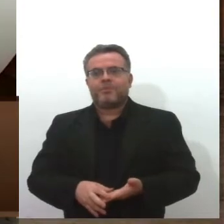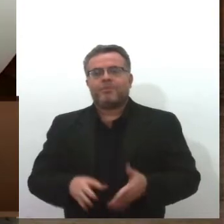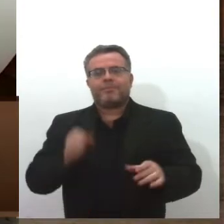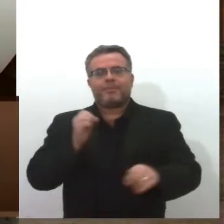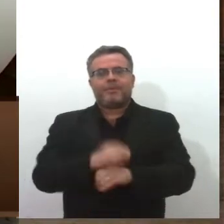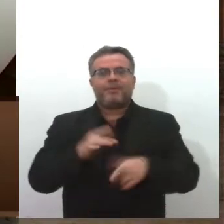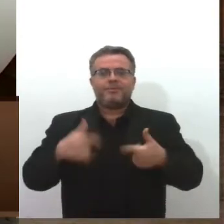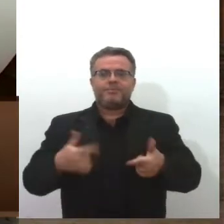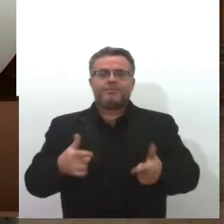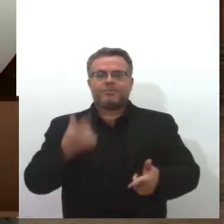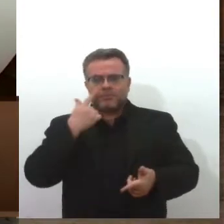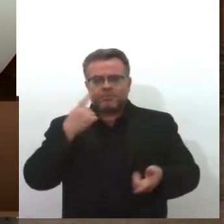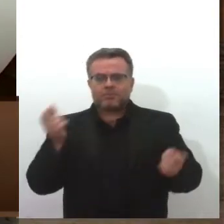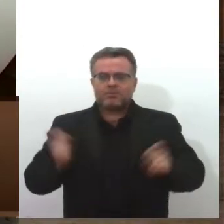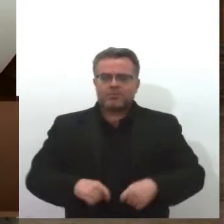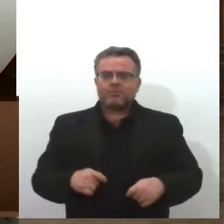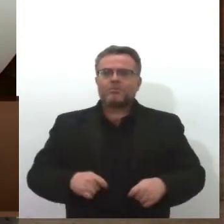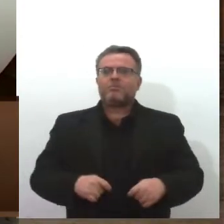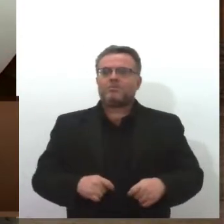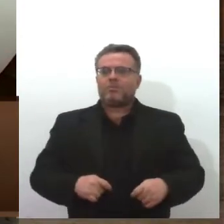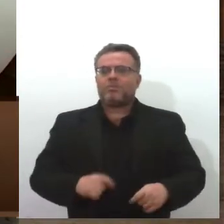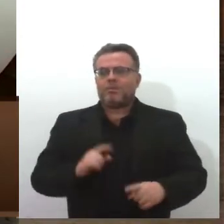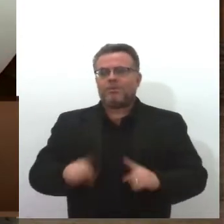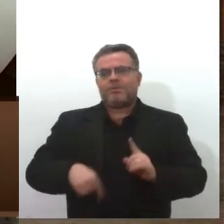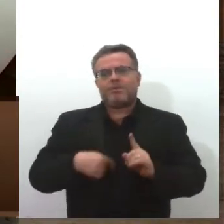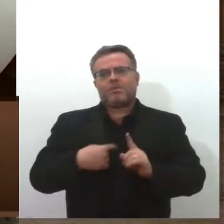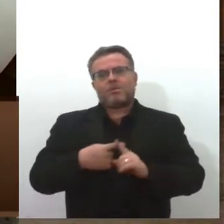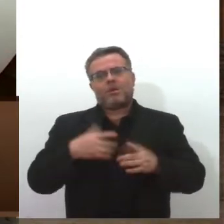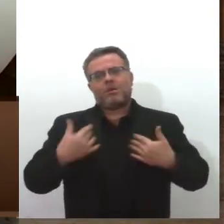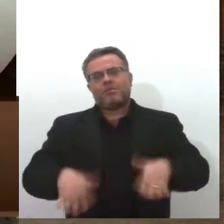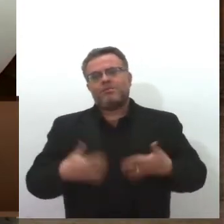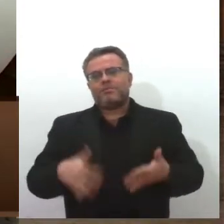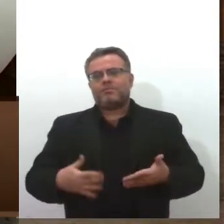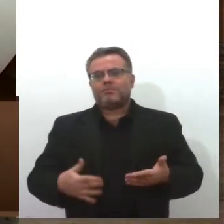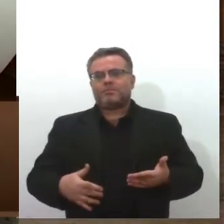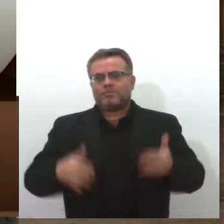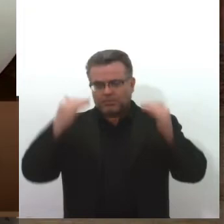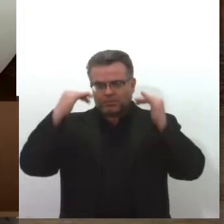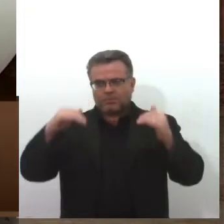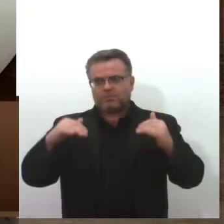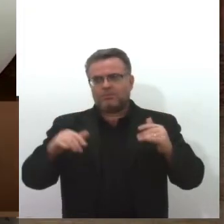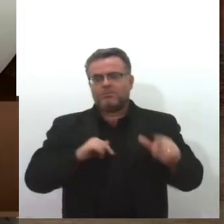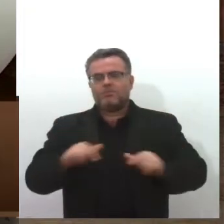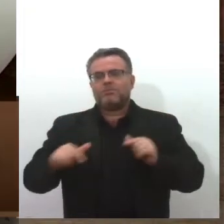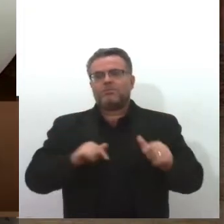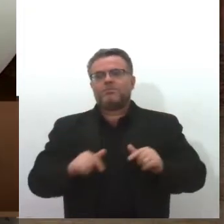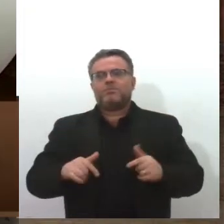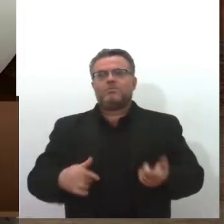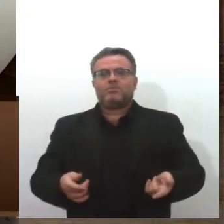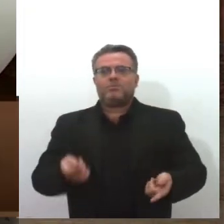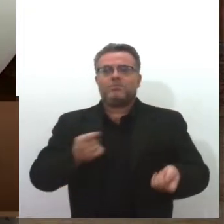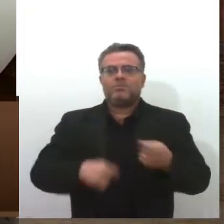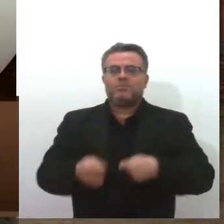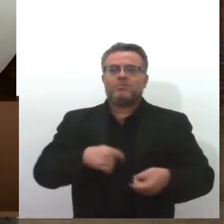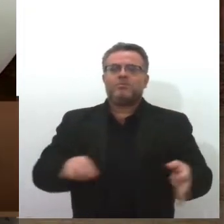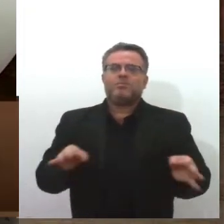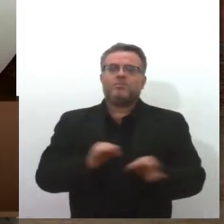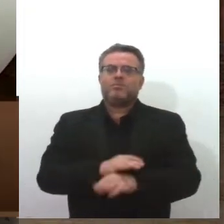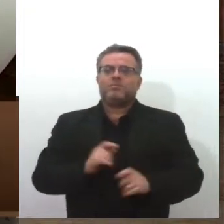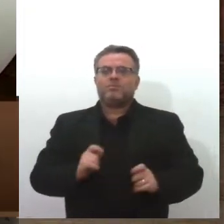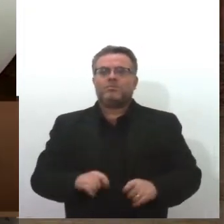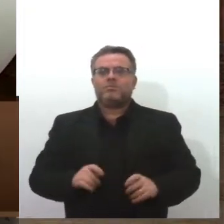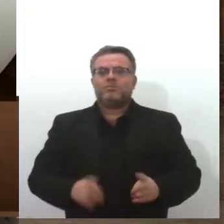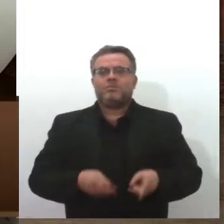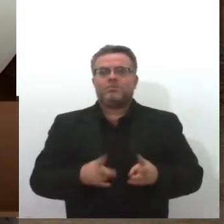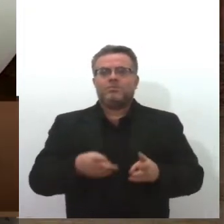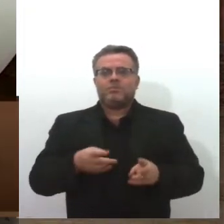previsão aí dos analistas de que haja um crescimento, haja abertura de postos de trabalho, sobretudo no mercado, no comércio, bens e serviços e